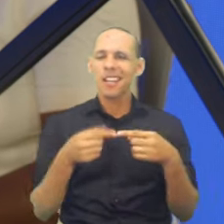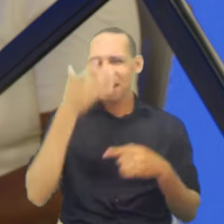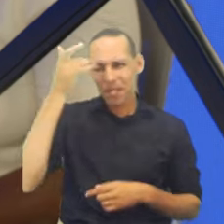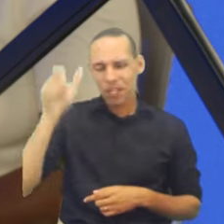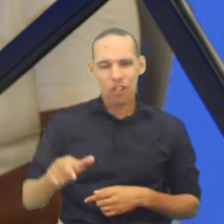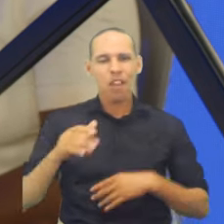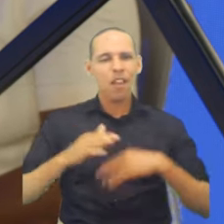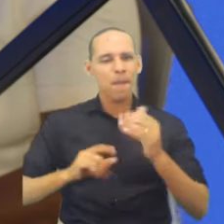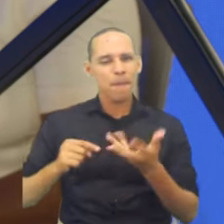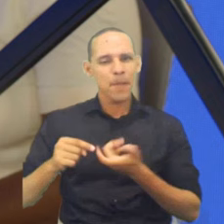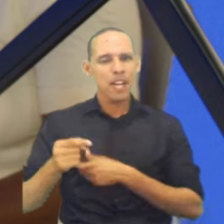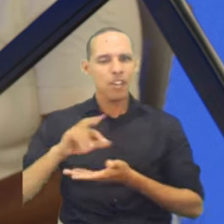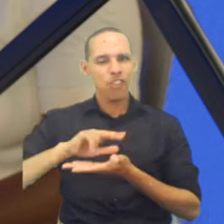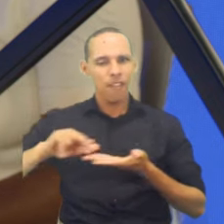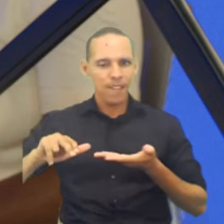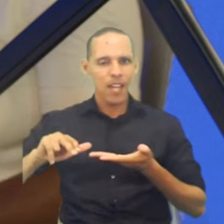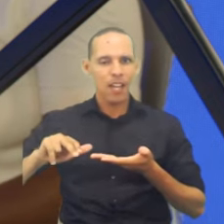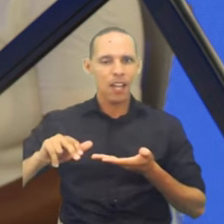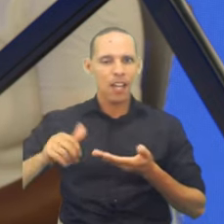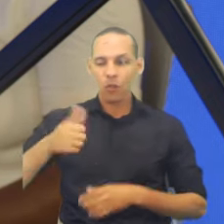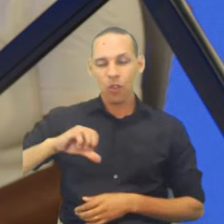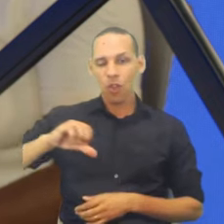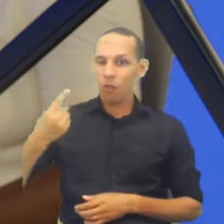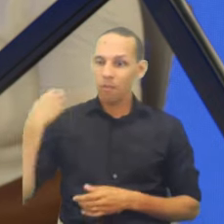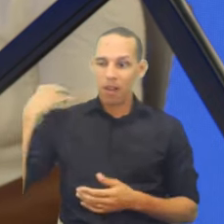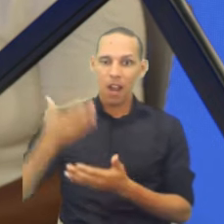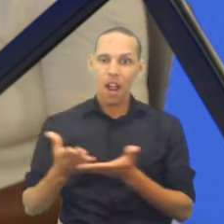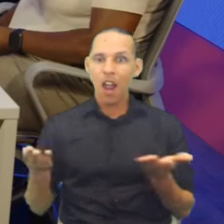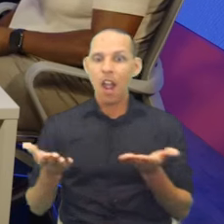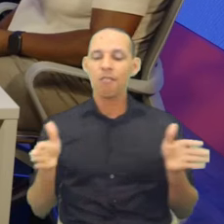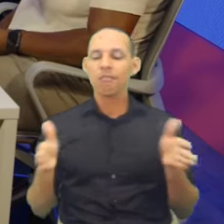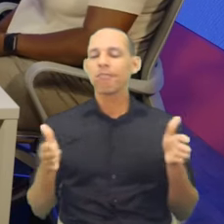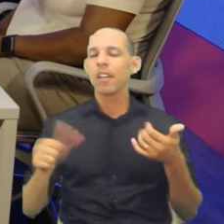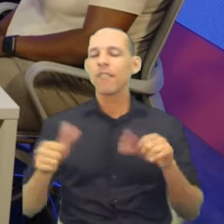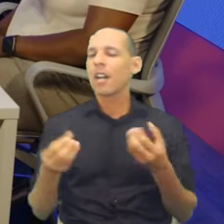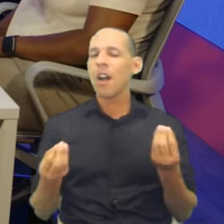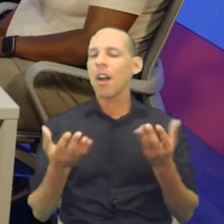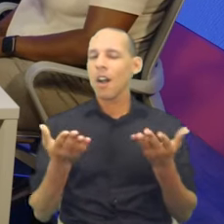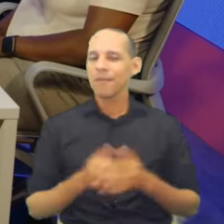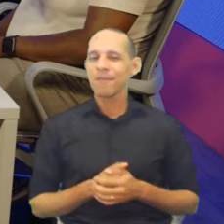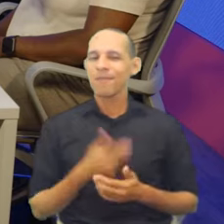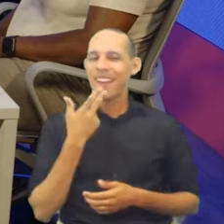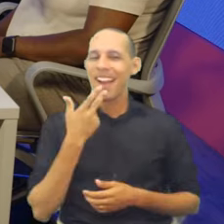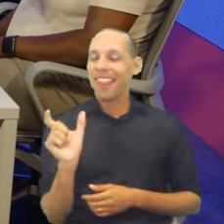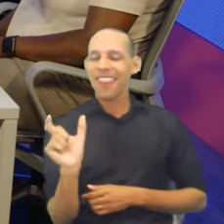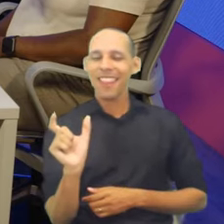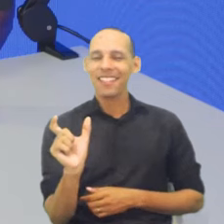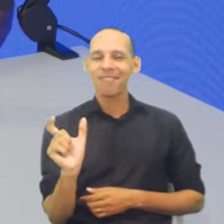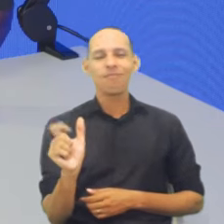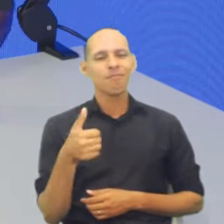habilidade diversa desde 91 quando foi criada E hoje vamos falar do termo primeiro tudo bem